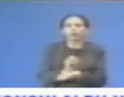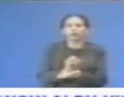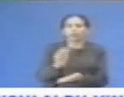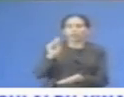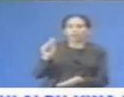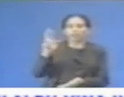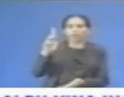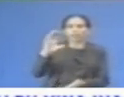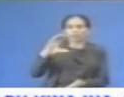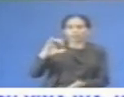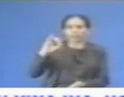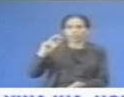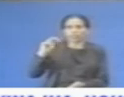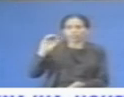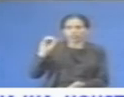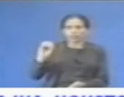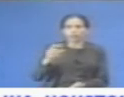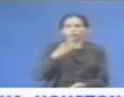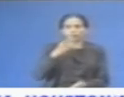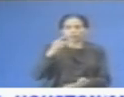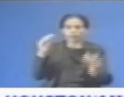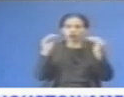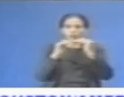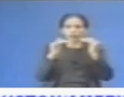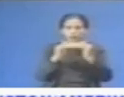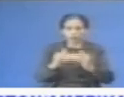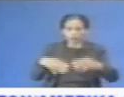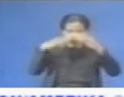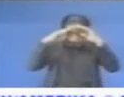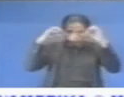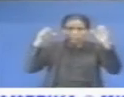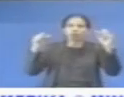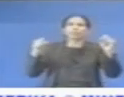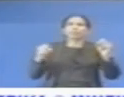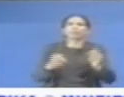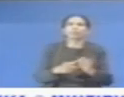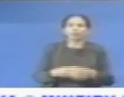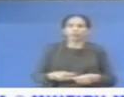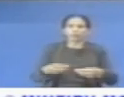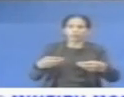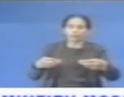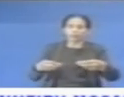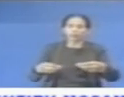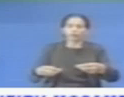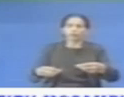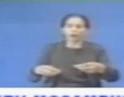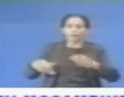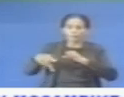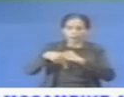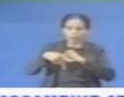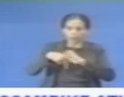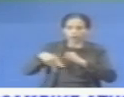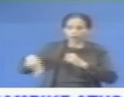Arsênio Paixão Bano, convoca encontro ida. O presidente interino partido PLP, Abraão G. Freitas, o de